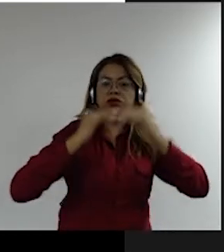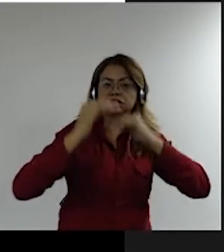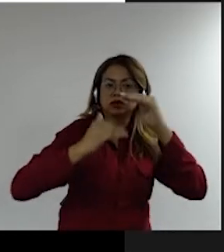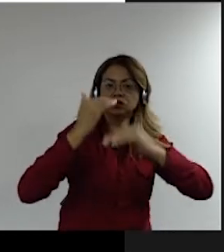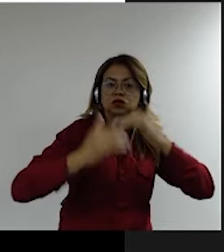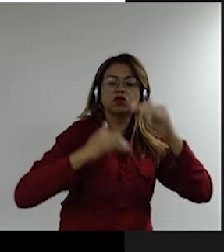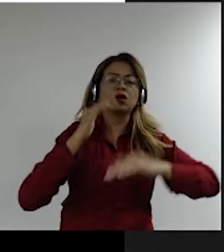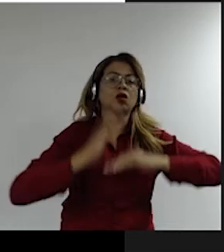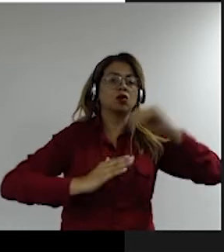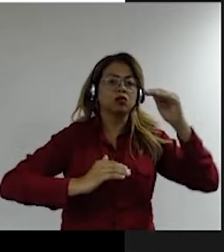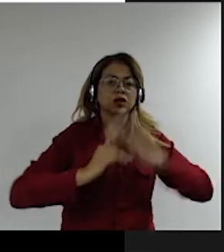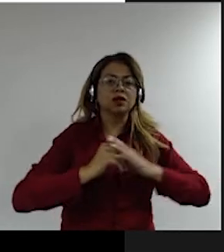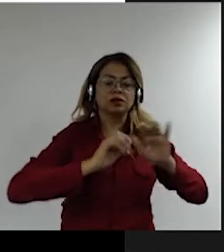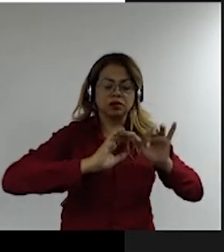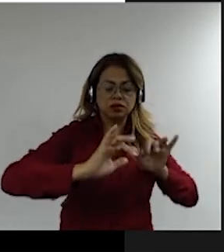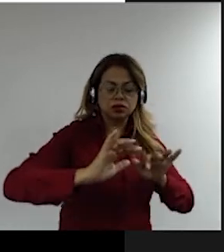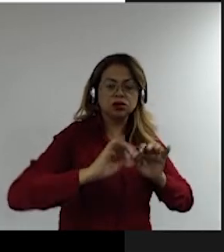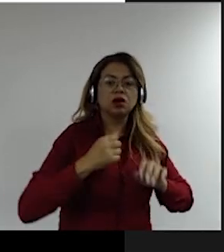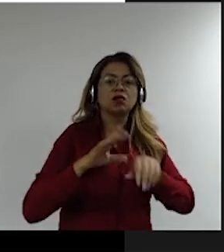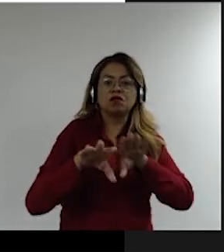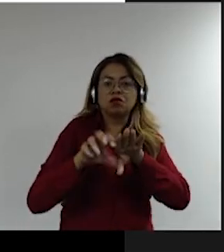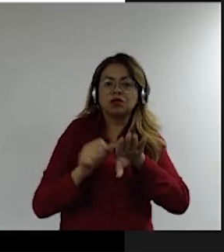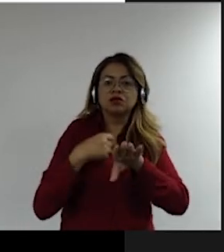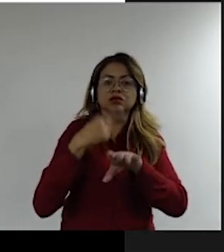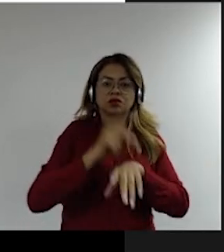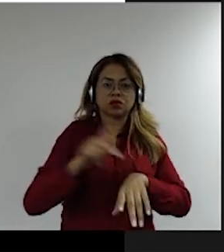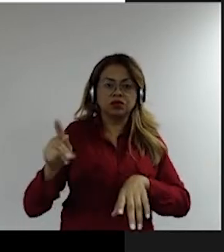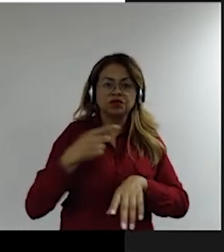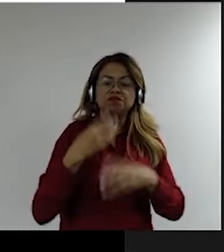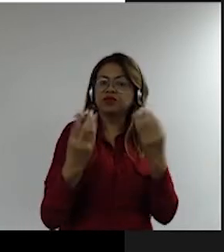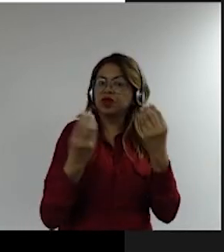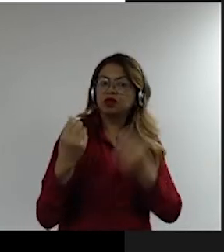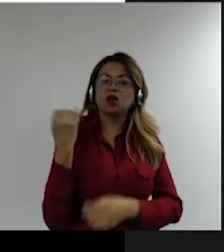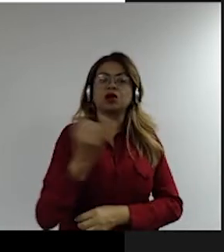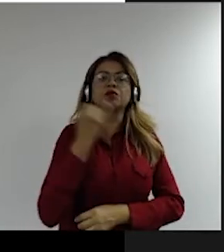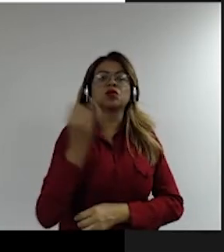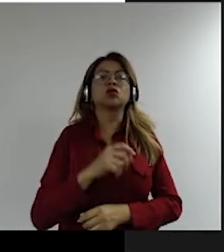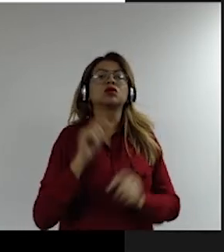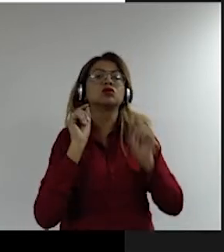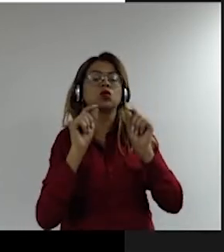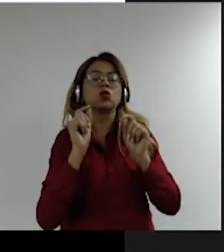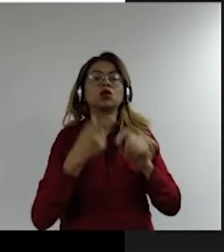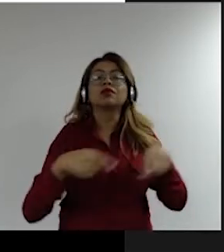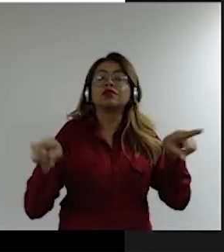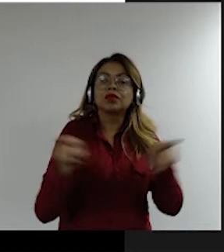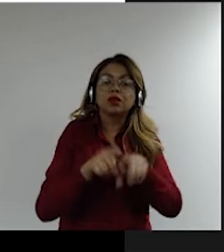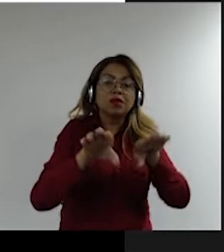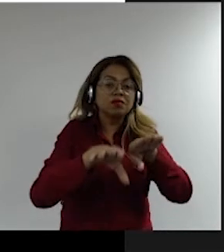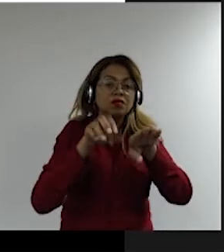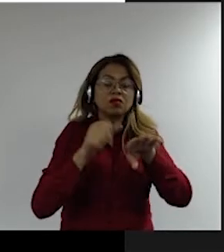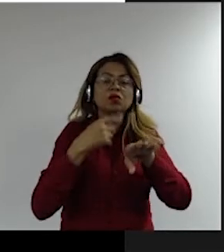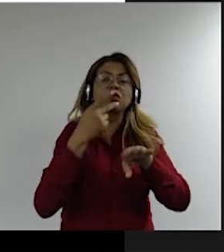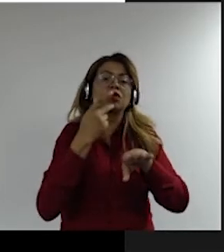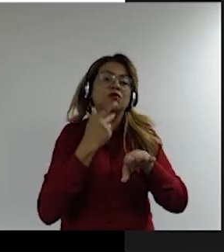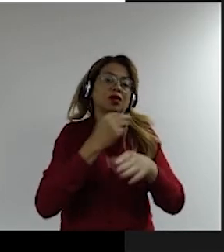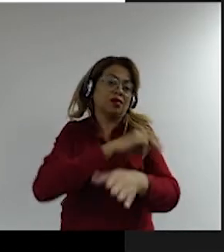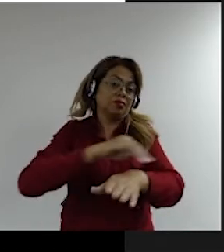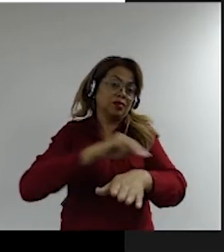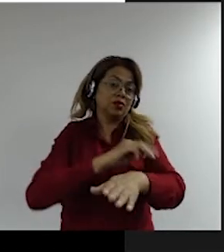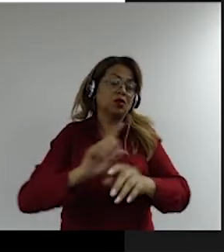na formação de professores, mas vai ser tão importante quanto isso formar para metodologias